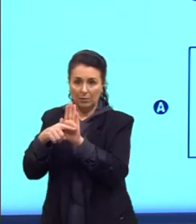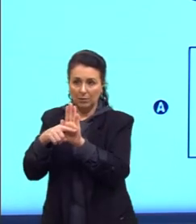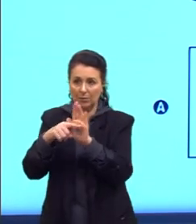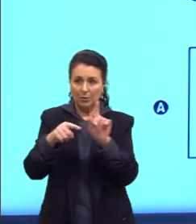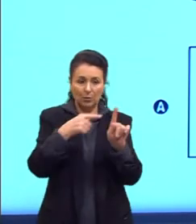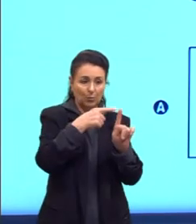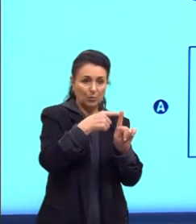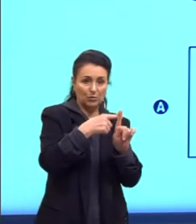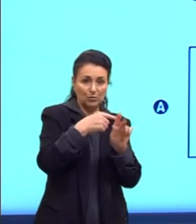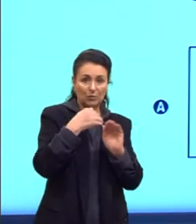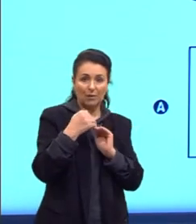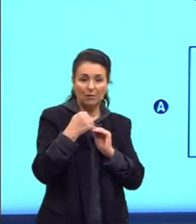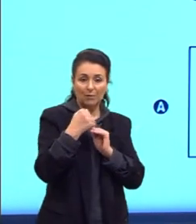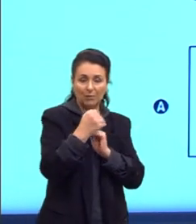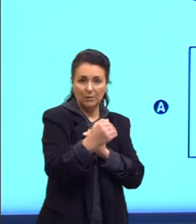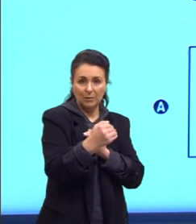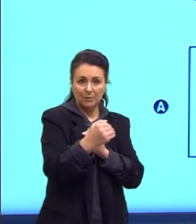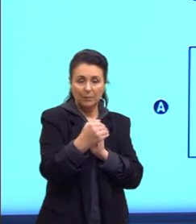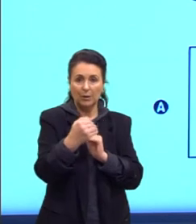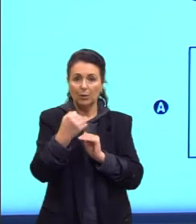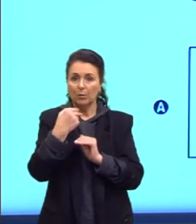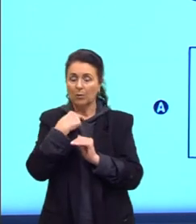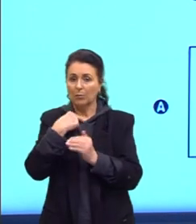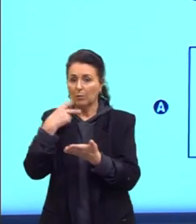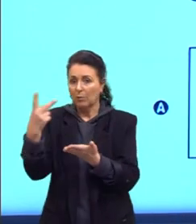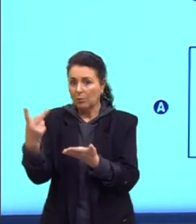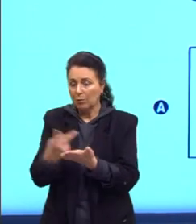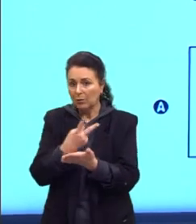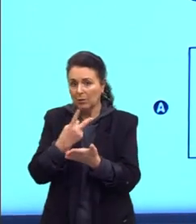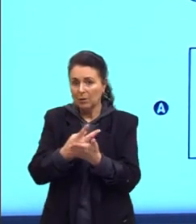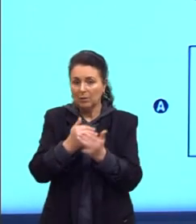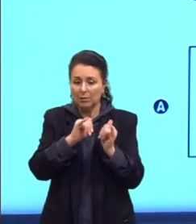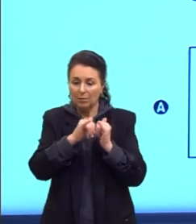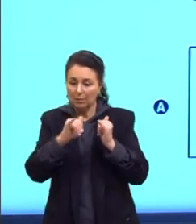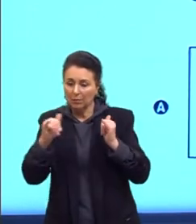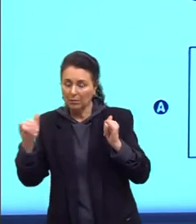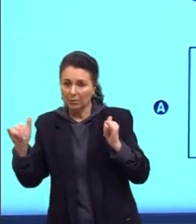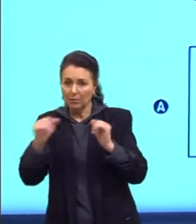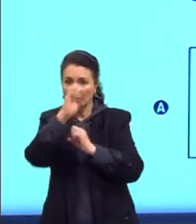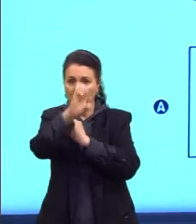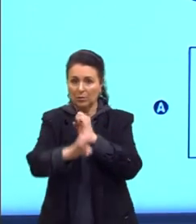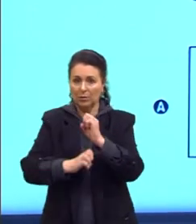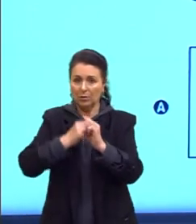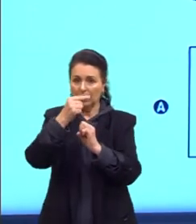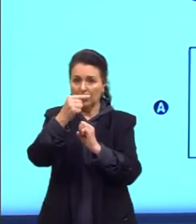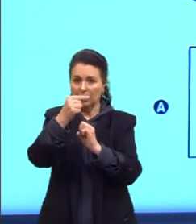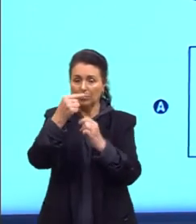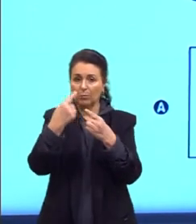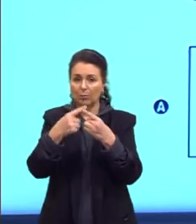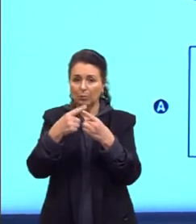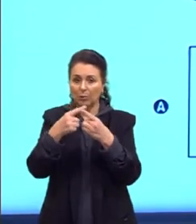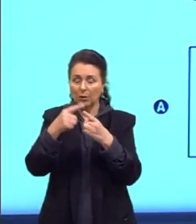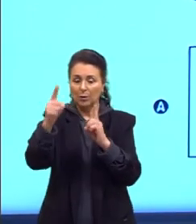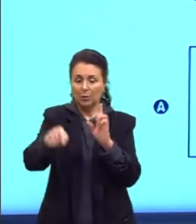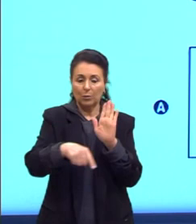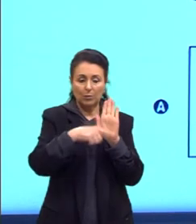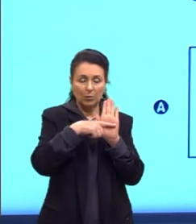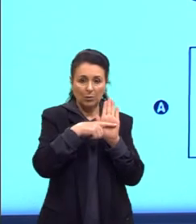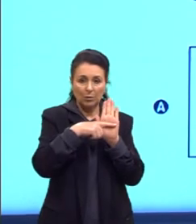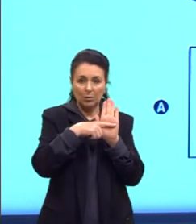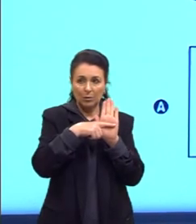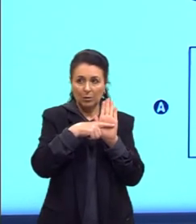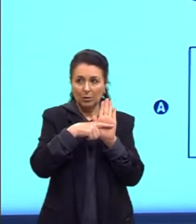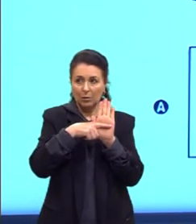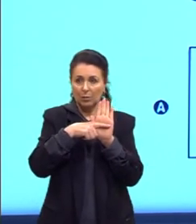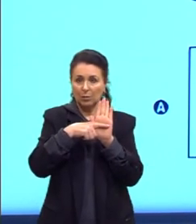positivo Então tá para fora né vejam que é que não vai acontecer uma passagem de elétrons porque o negativo ele